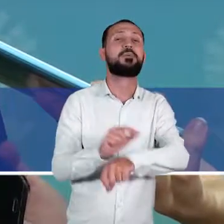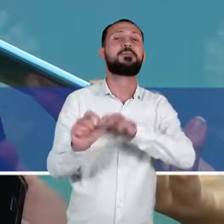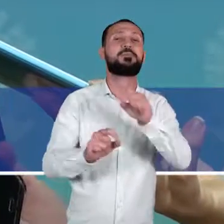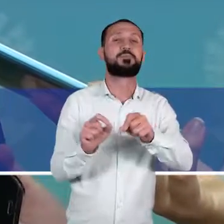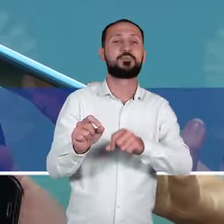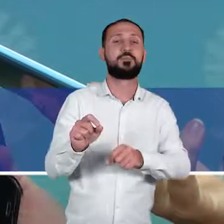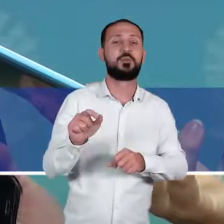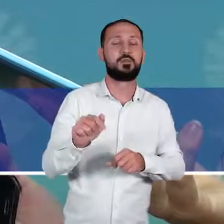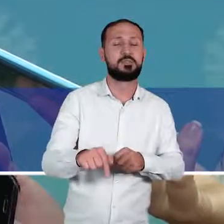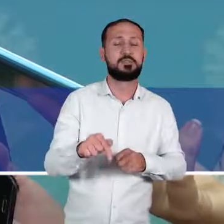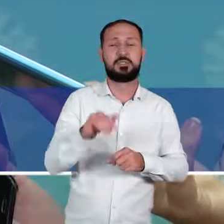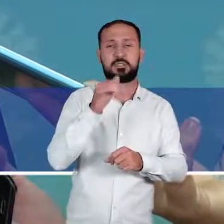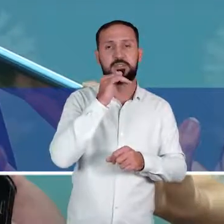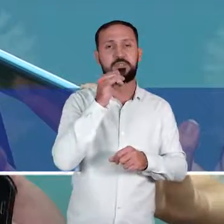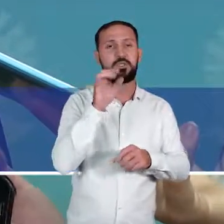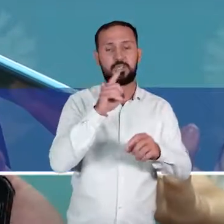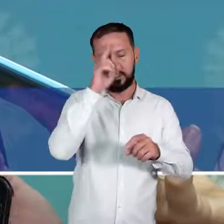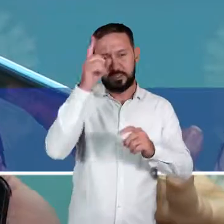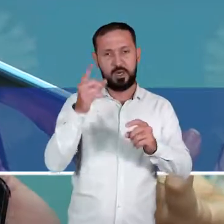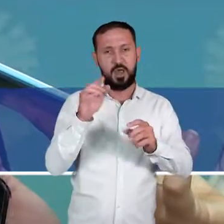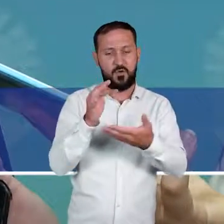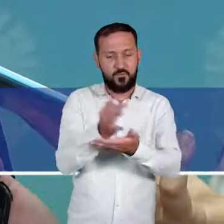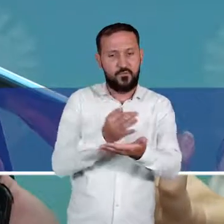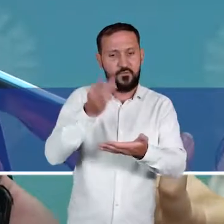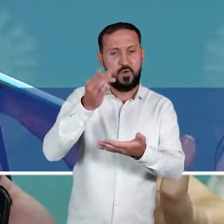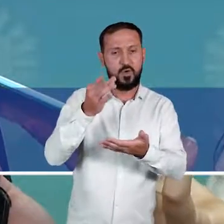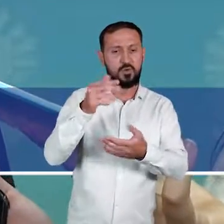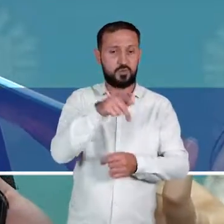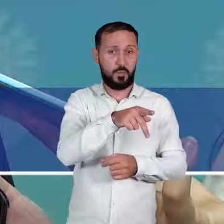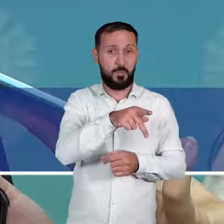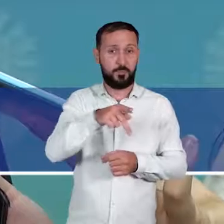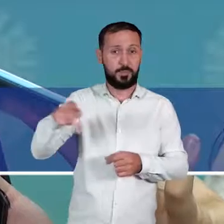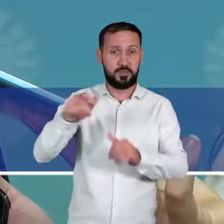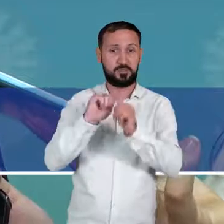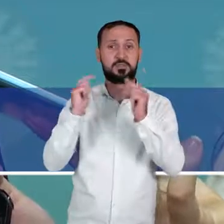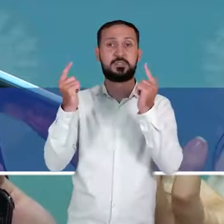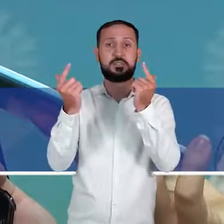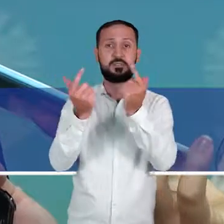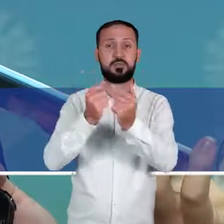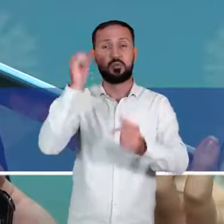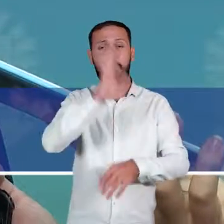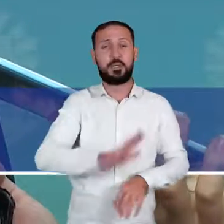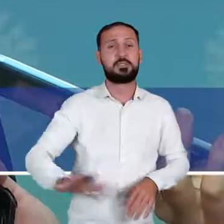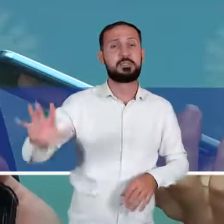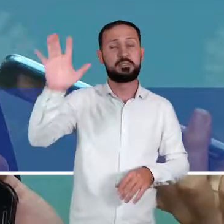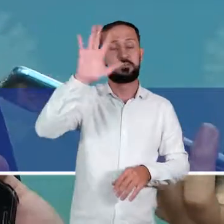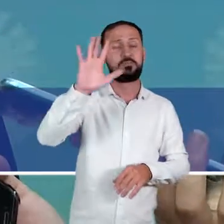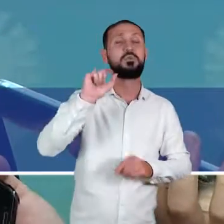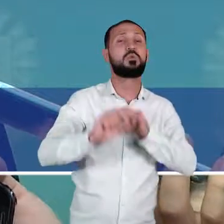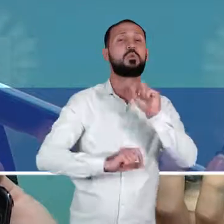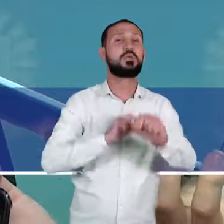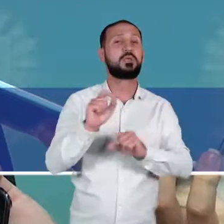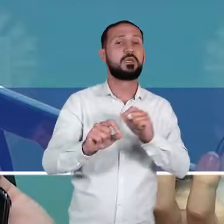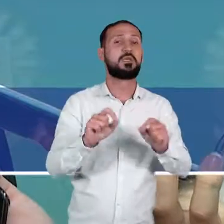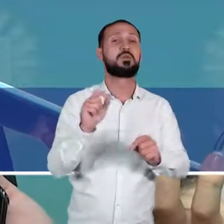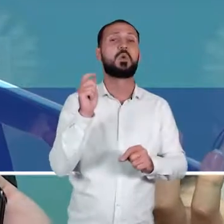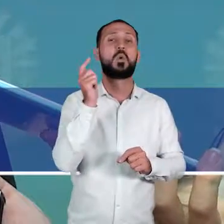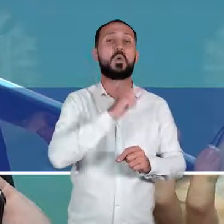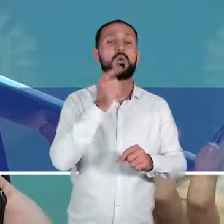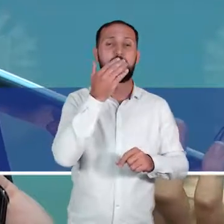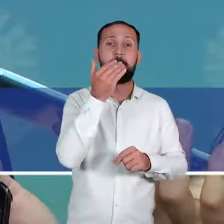de aqui, essa ideia de eu montar o Fórum de Presidentes das Assembleias do Brasil? É que a gente